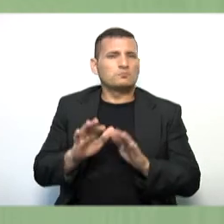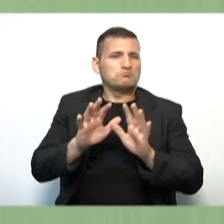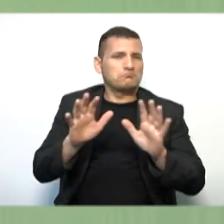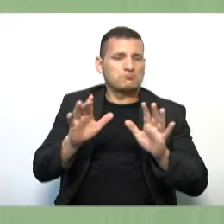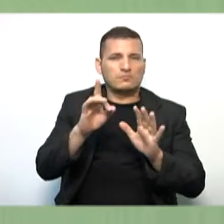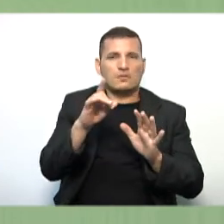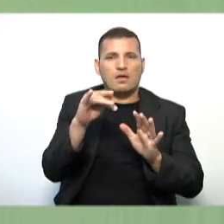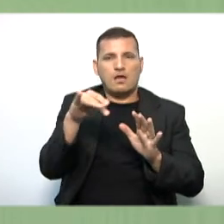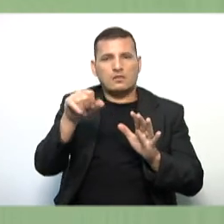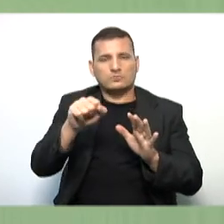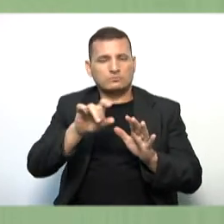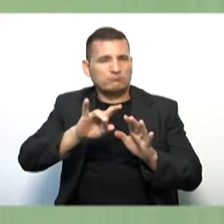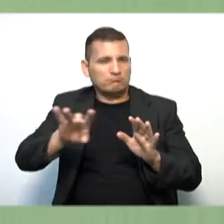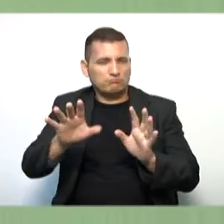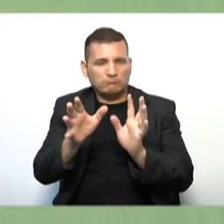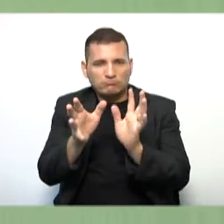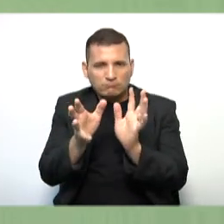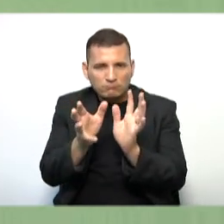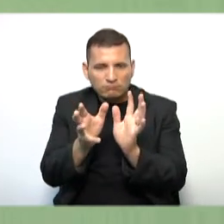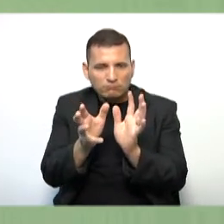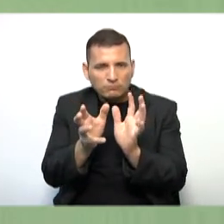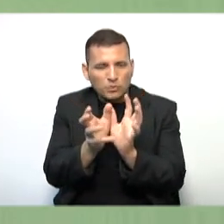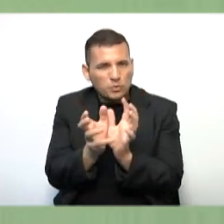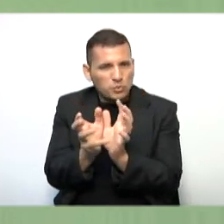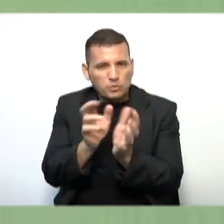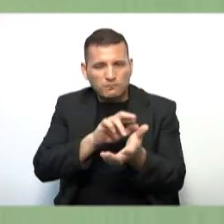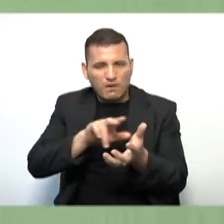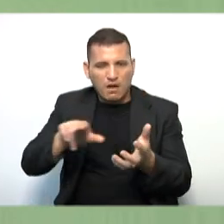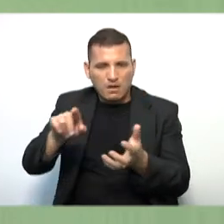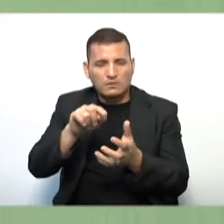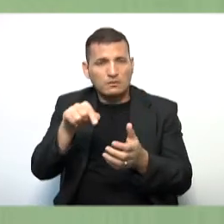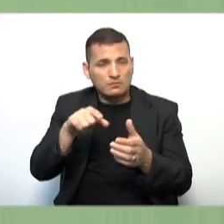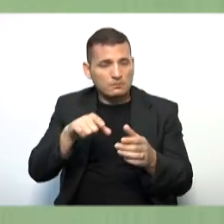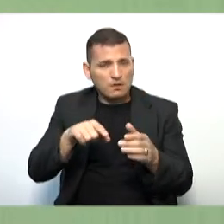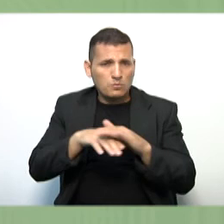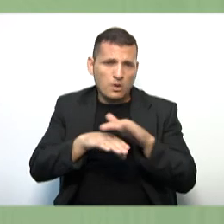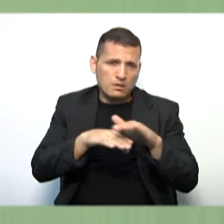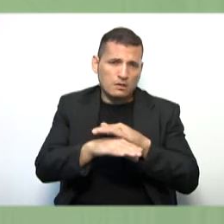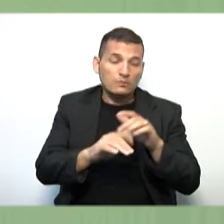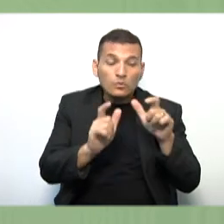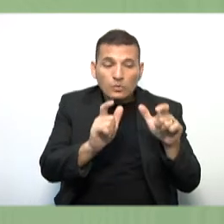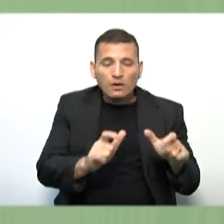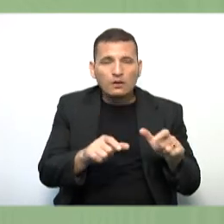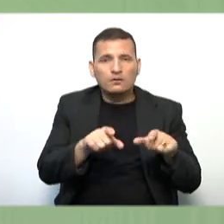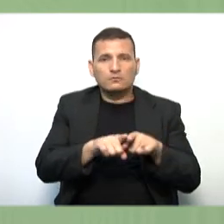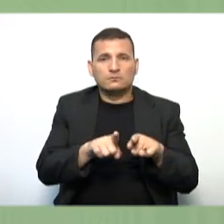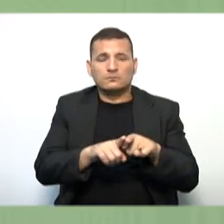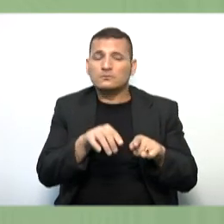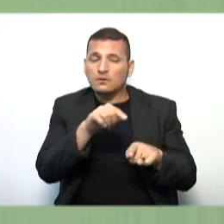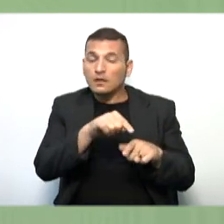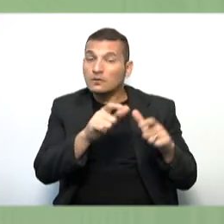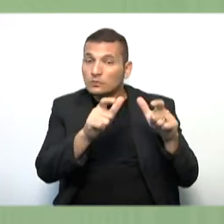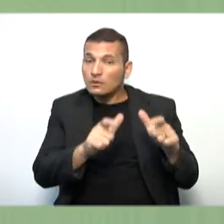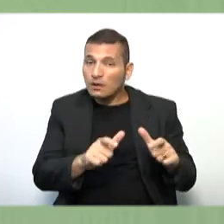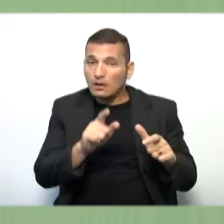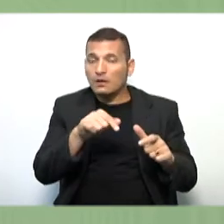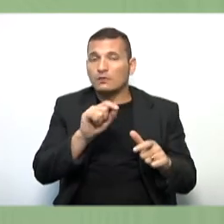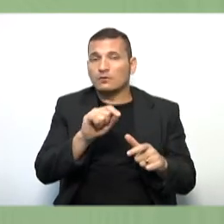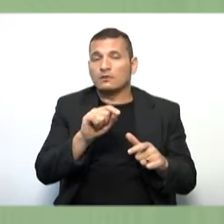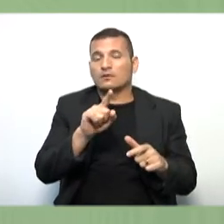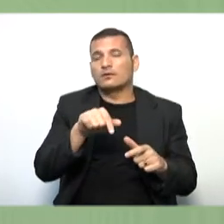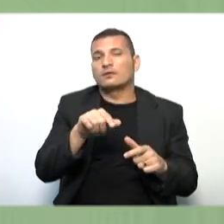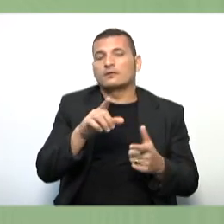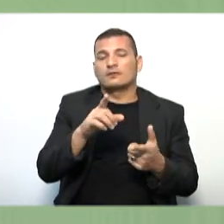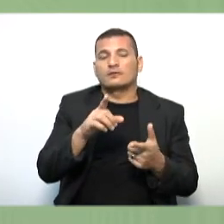dados, né? São dados que eles também vão estar armazenados em algum lugar. Esses lugares são normalmente